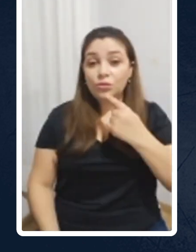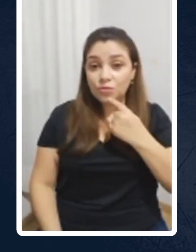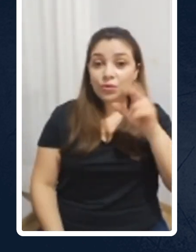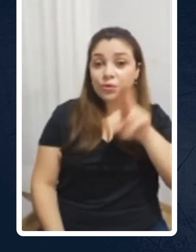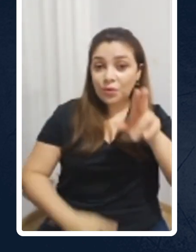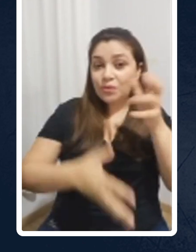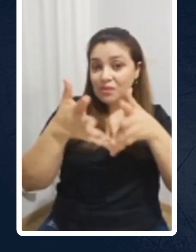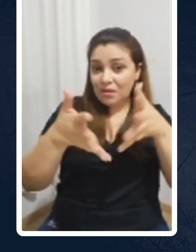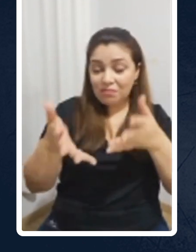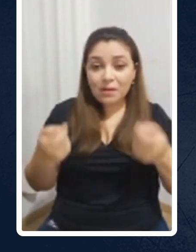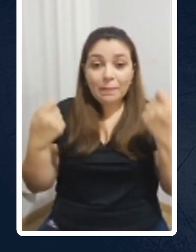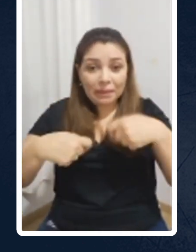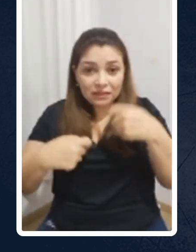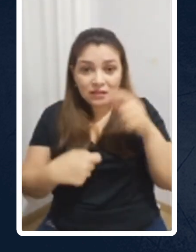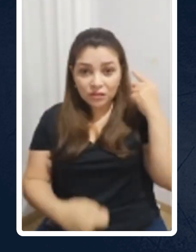precisa.